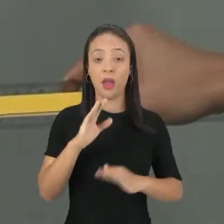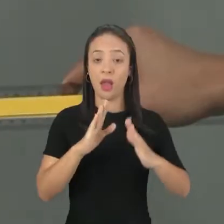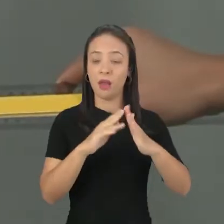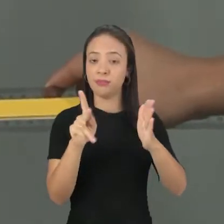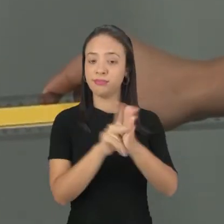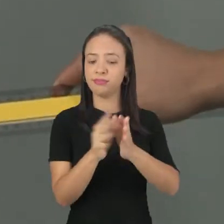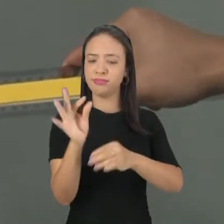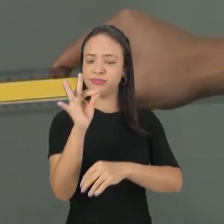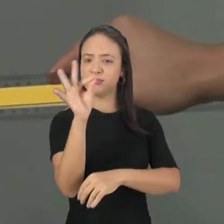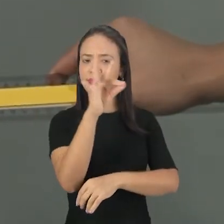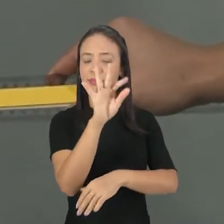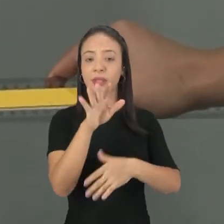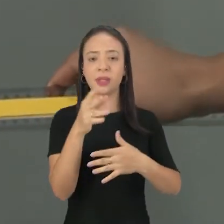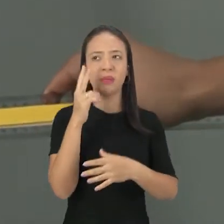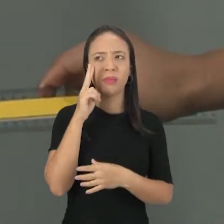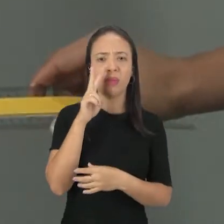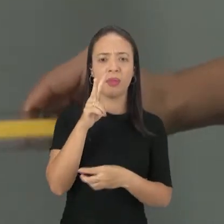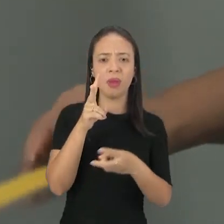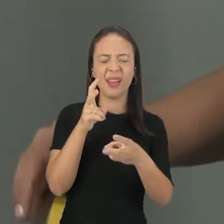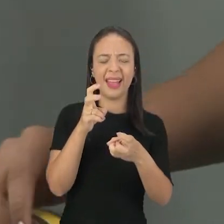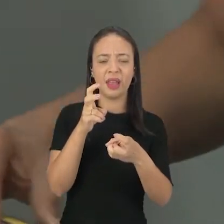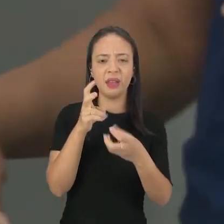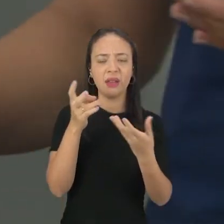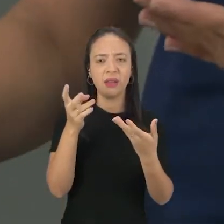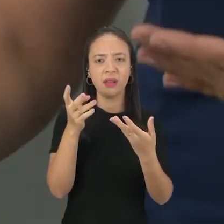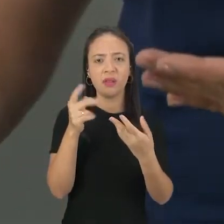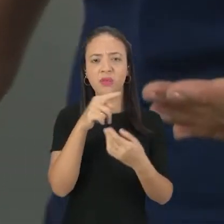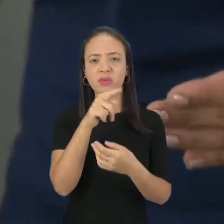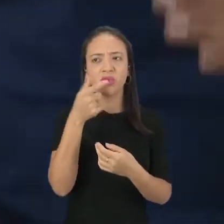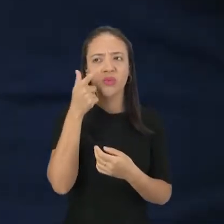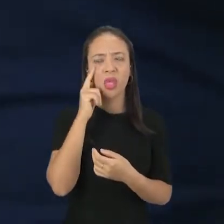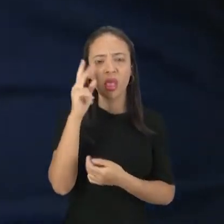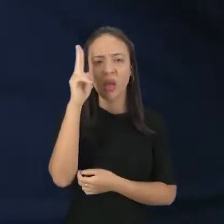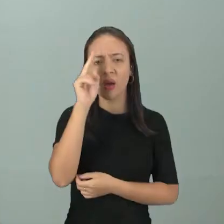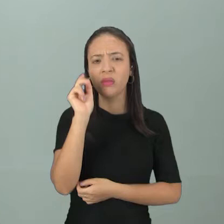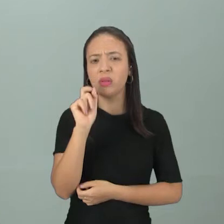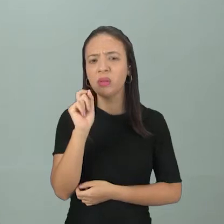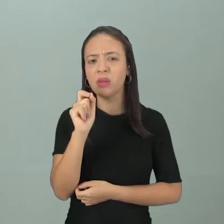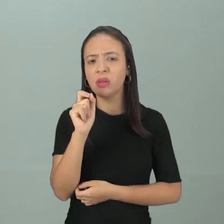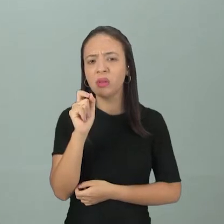colmeia. Analisando esses formatos, o que vocês conseguem lembrar?